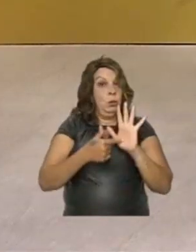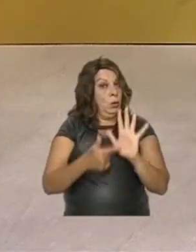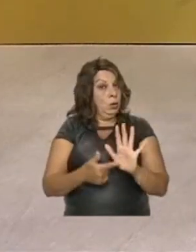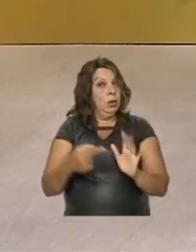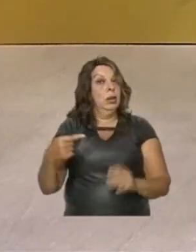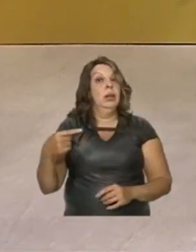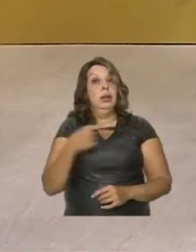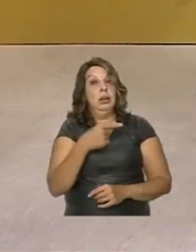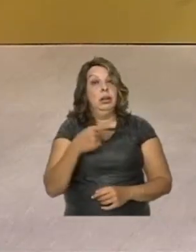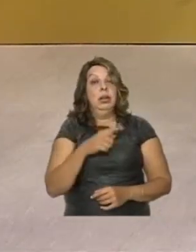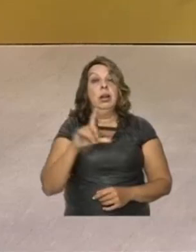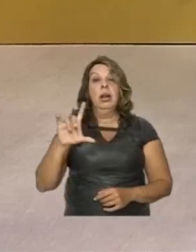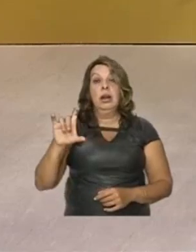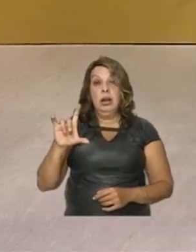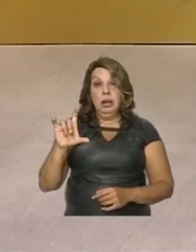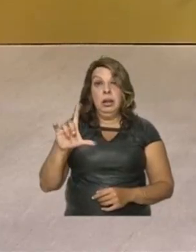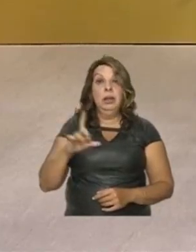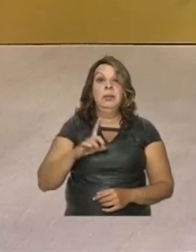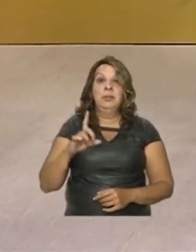no Instagram, arroba